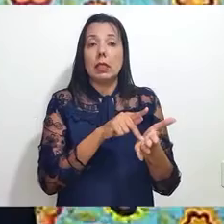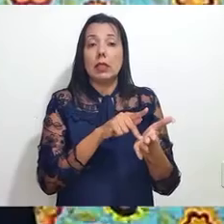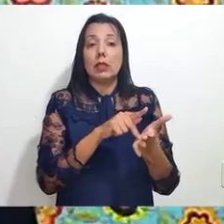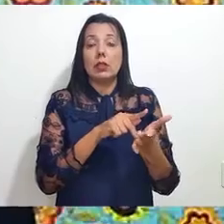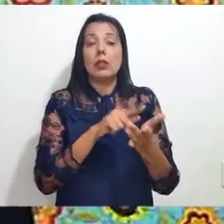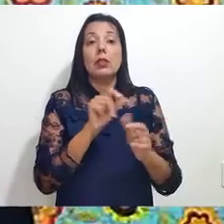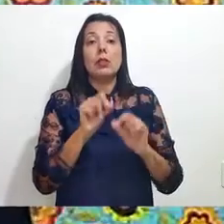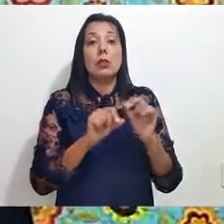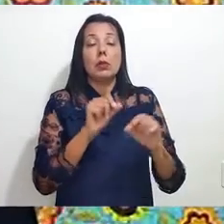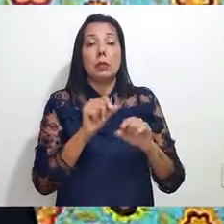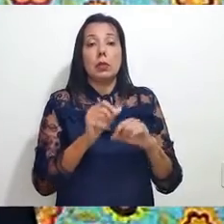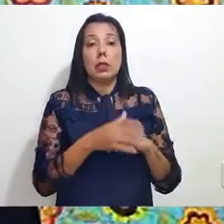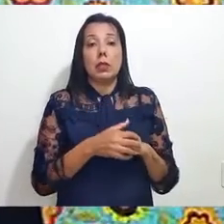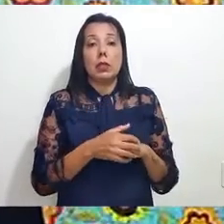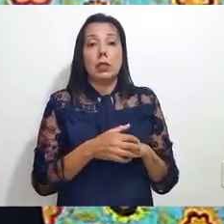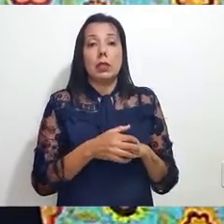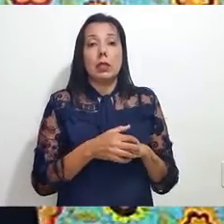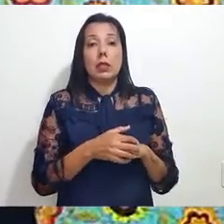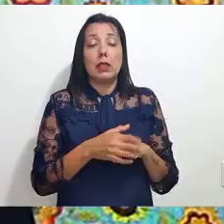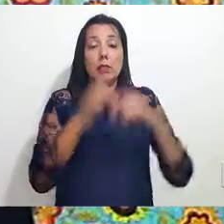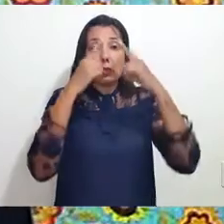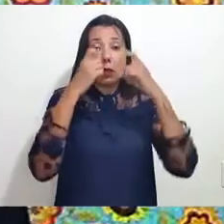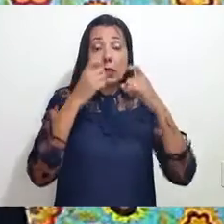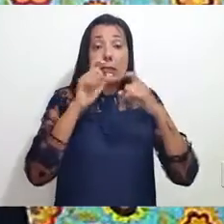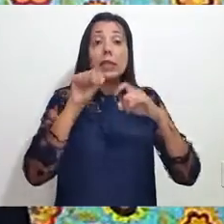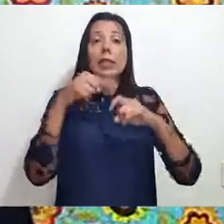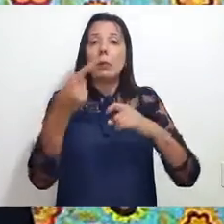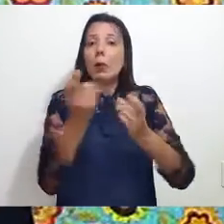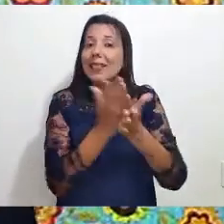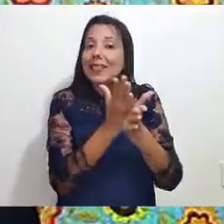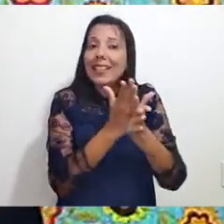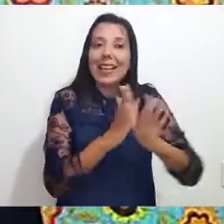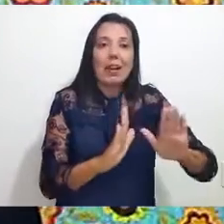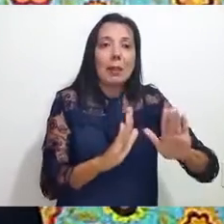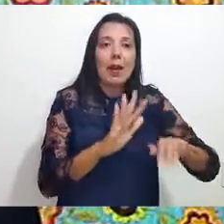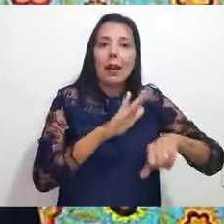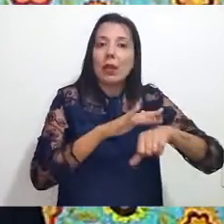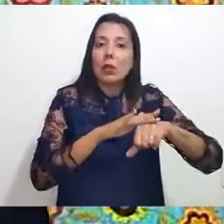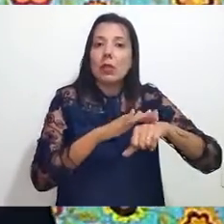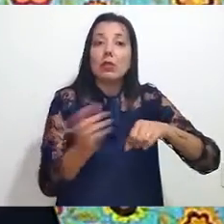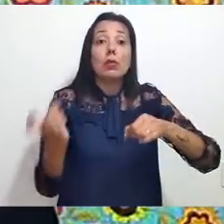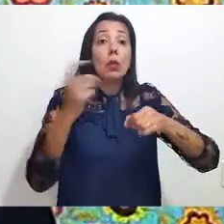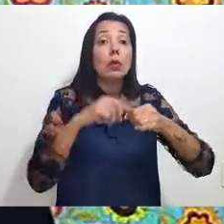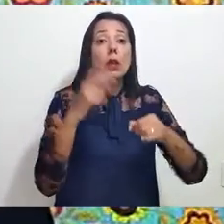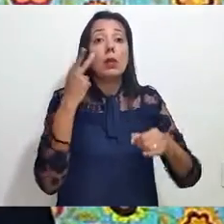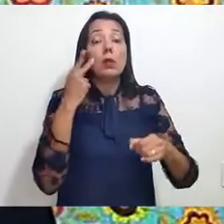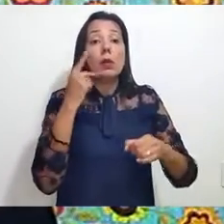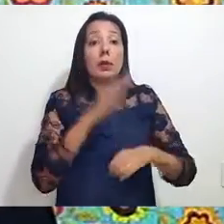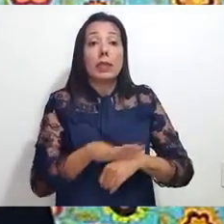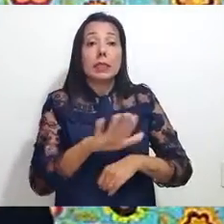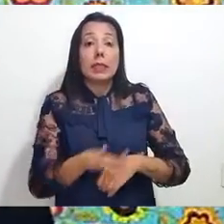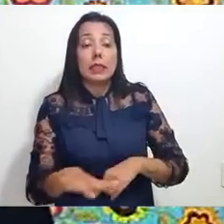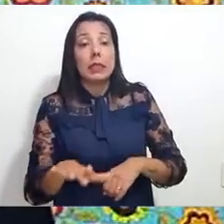de ocorrências após a pandemia, quando tudo voltar à normalidade e que essas crianças e adolescentes puderem